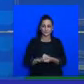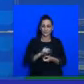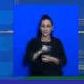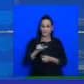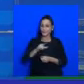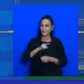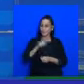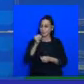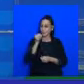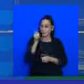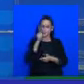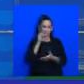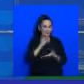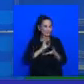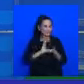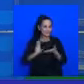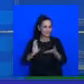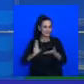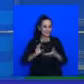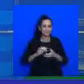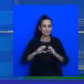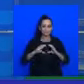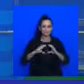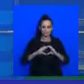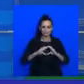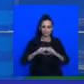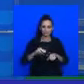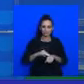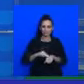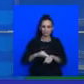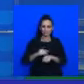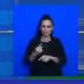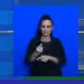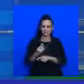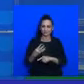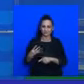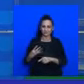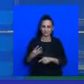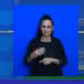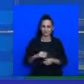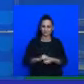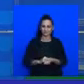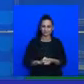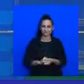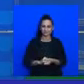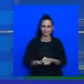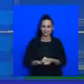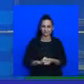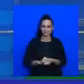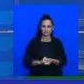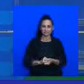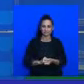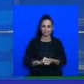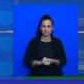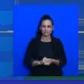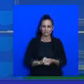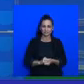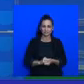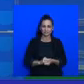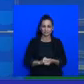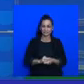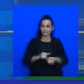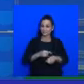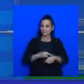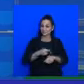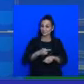Você ainda tem chances. Bola marrom, número 14. Marrom, 14.